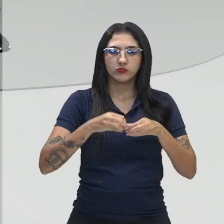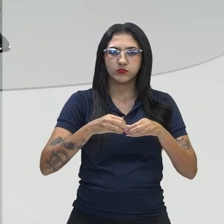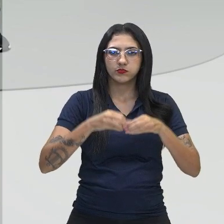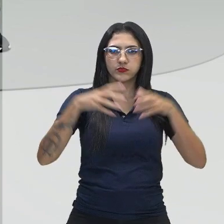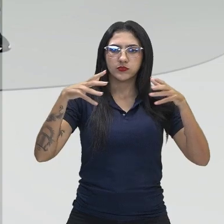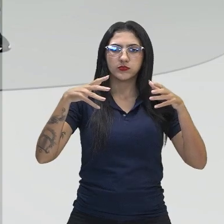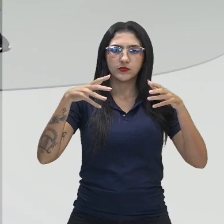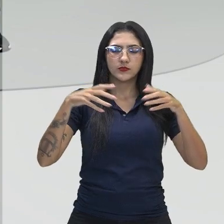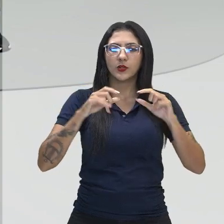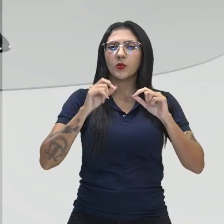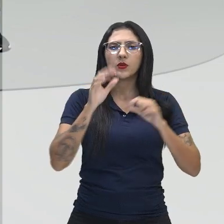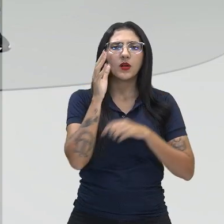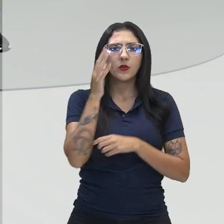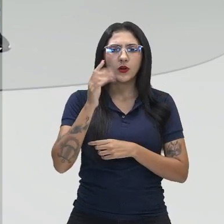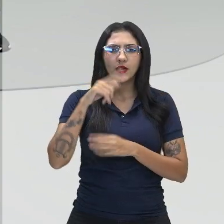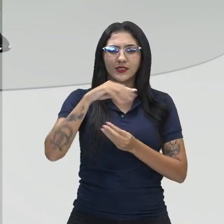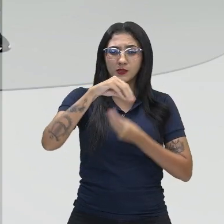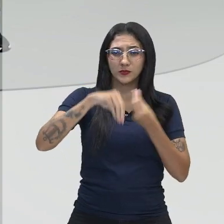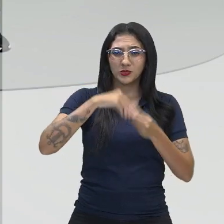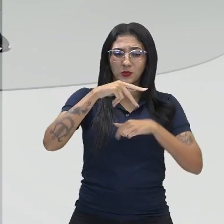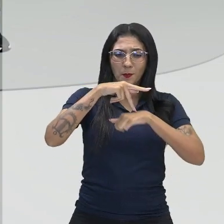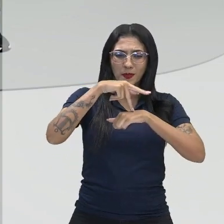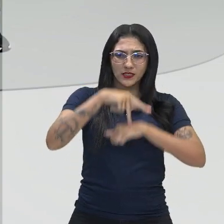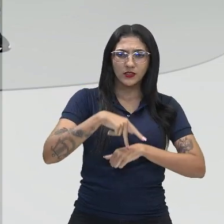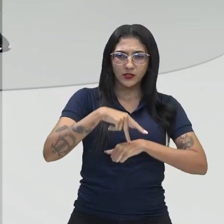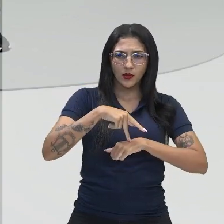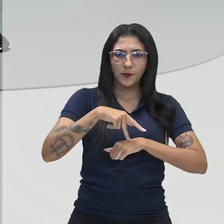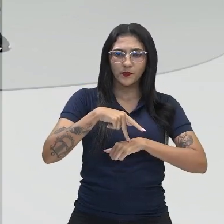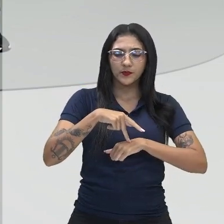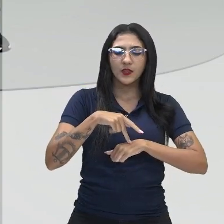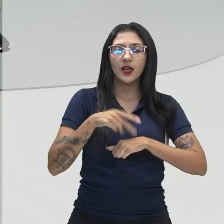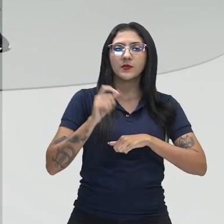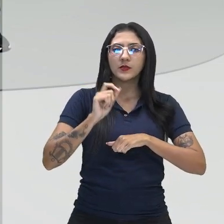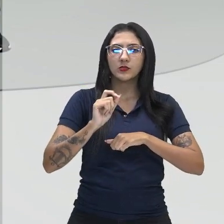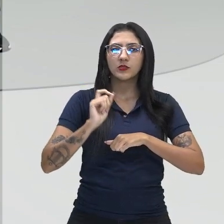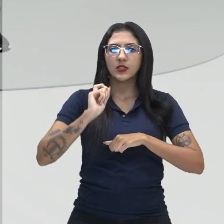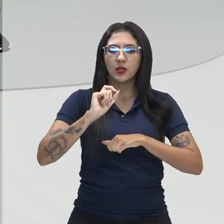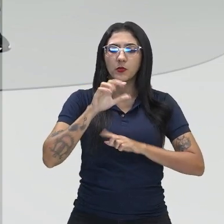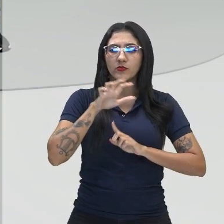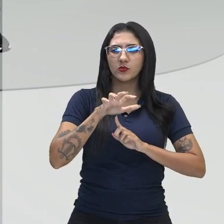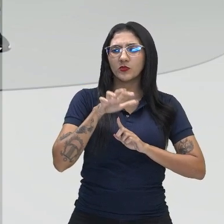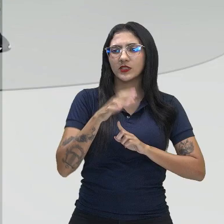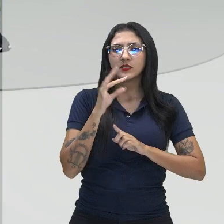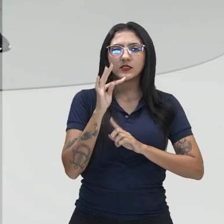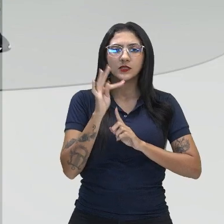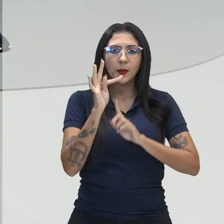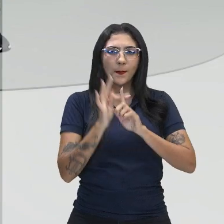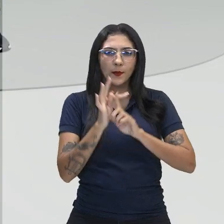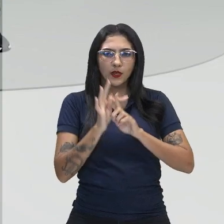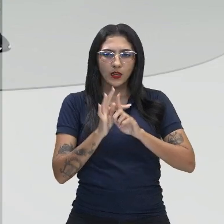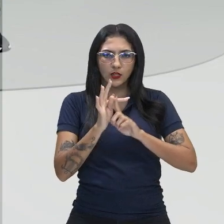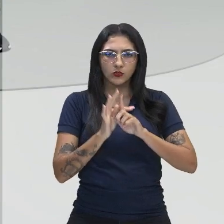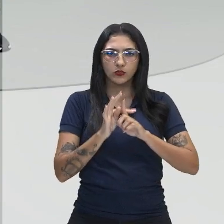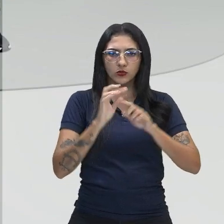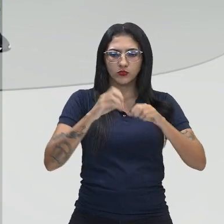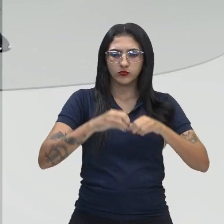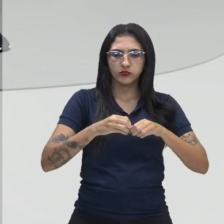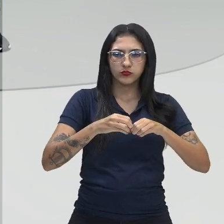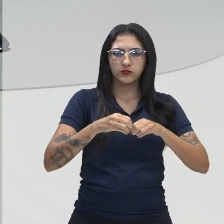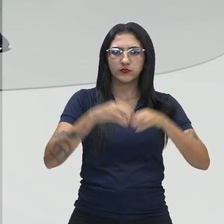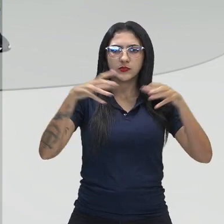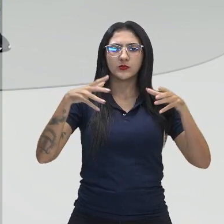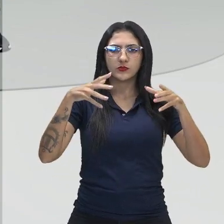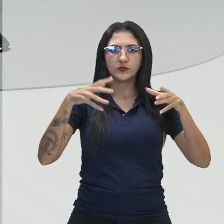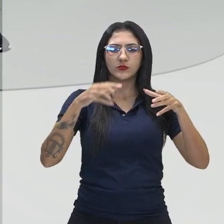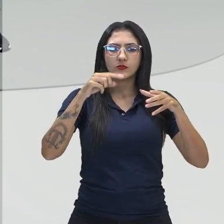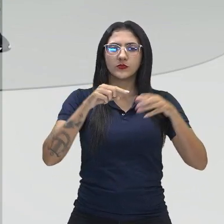explosão, essa mistura está comprimida e vai uma centelha, uma faísca ali. Uma faísca nessa mistura de ar e combustível que